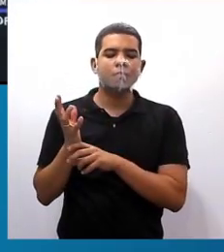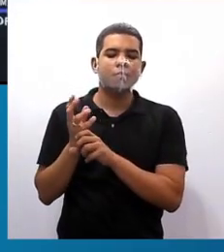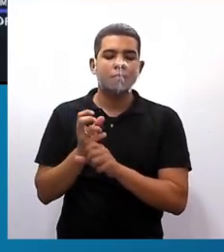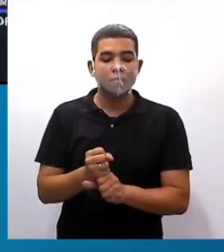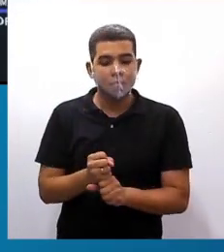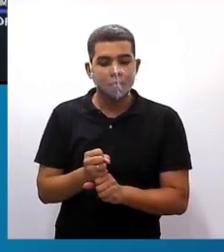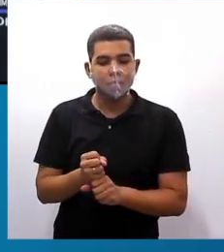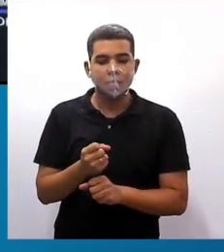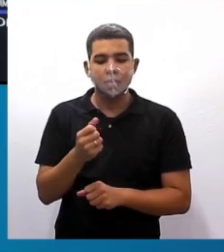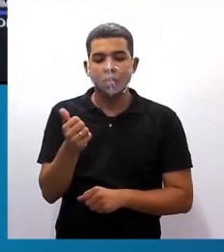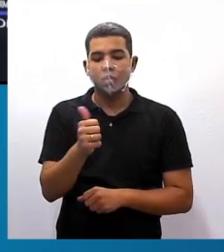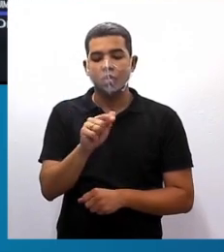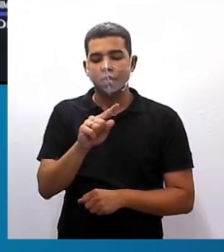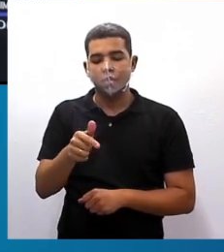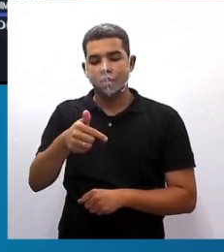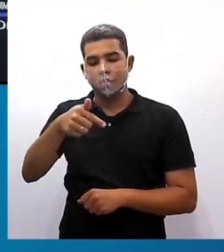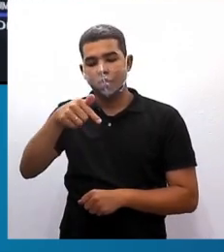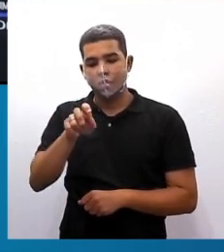vai encontrar